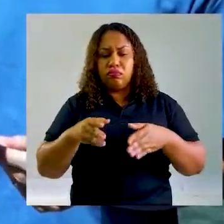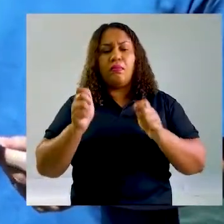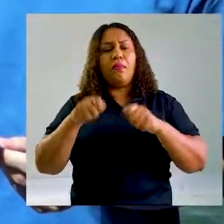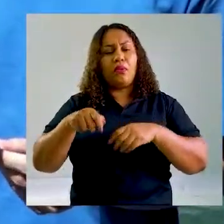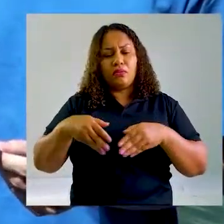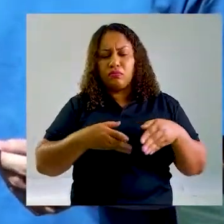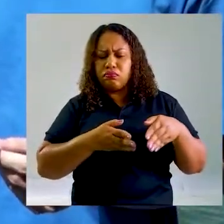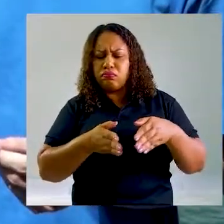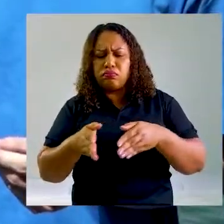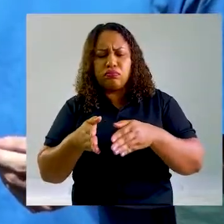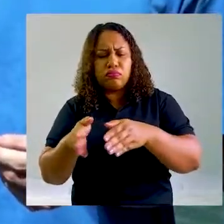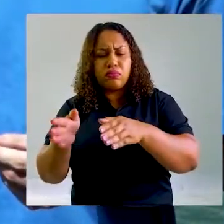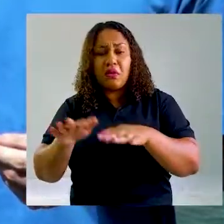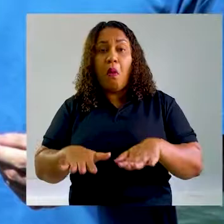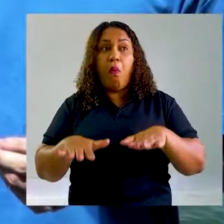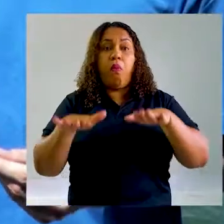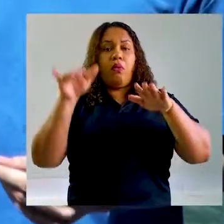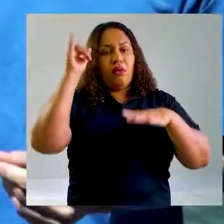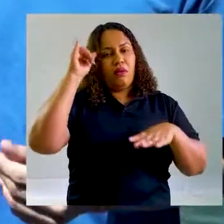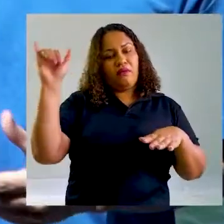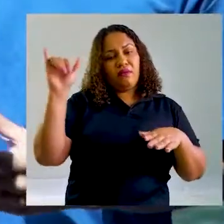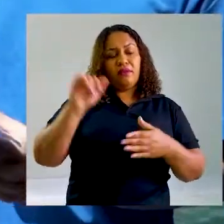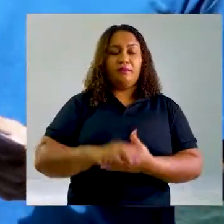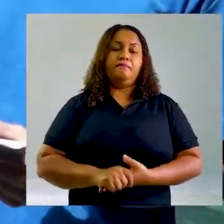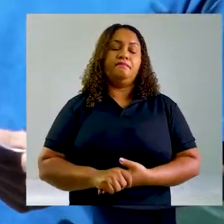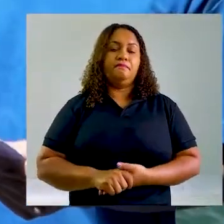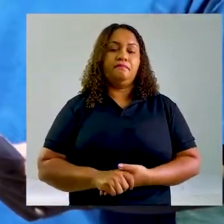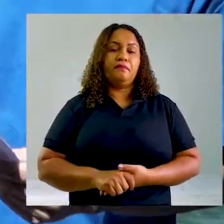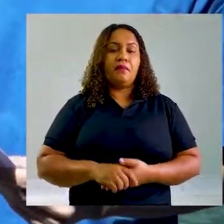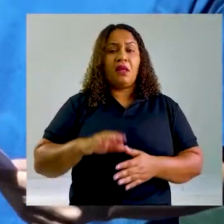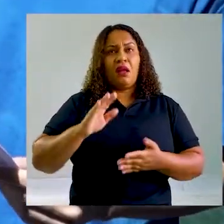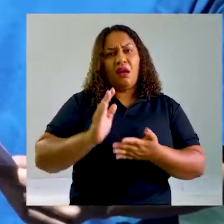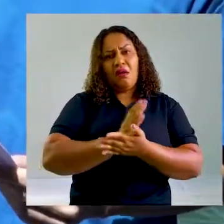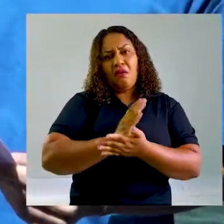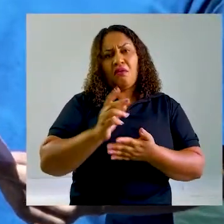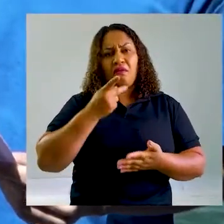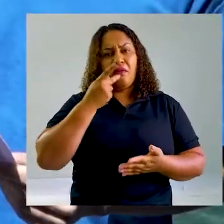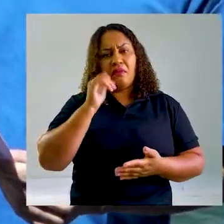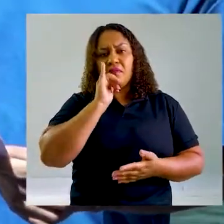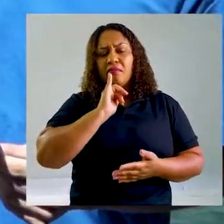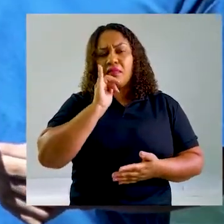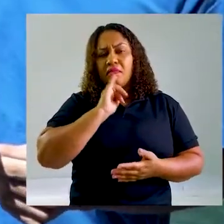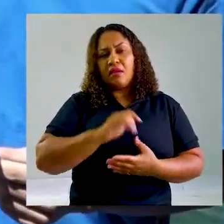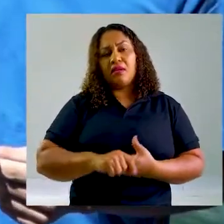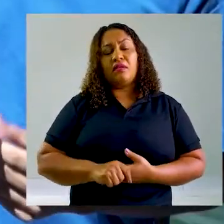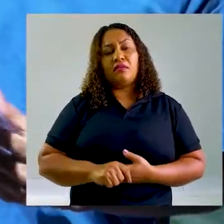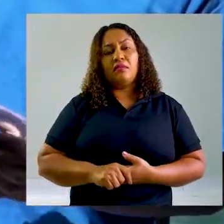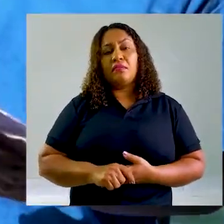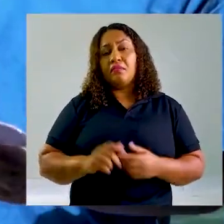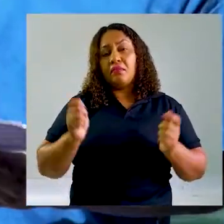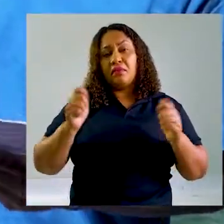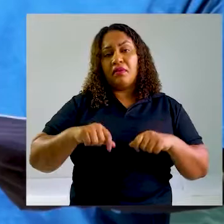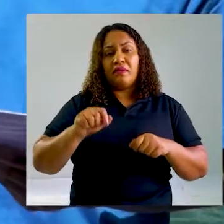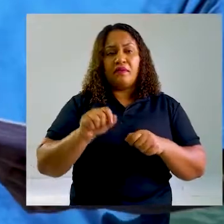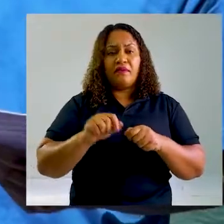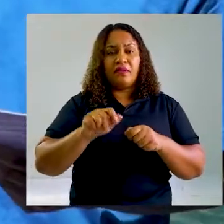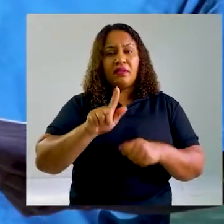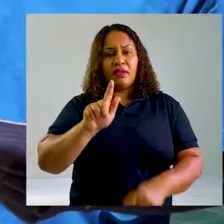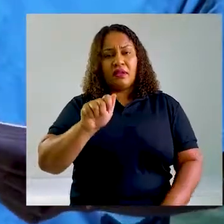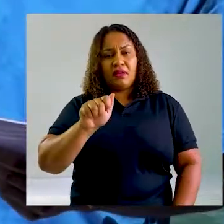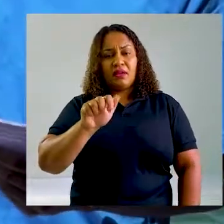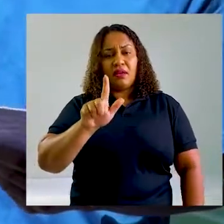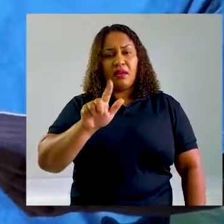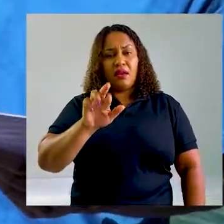para onde escorrer de forma correta, de forma rápida, né? Alguns dizem, por exemplo, que uma solução seria fazer galerias,